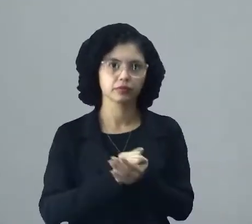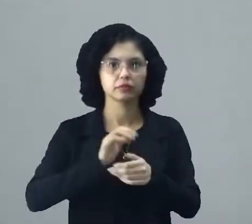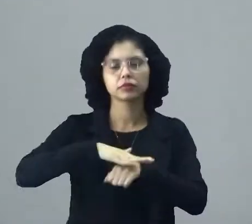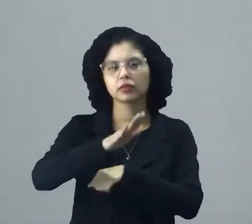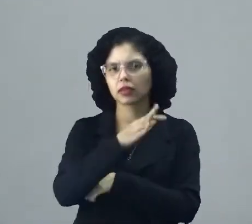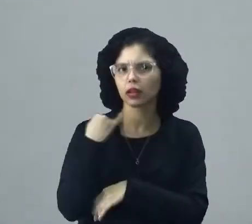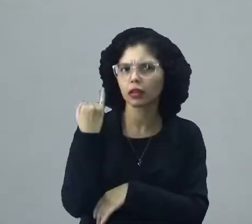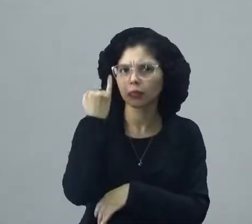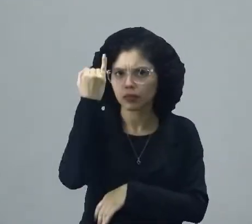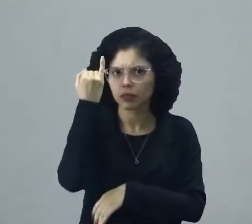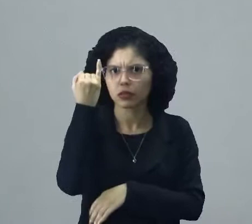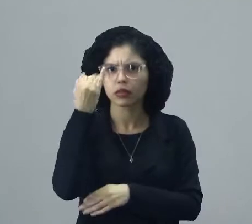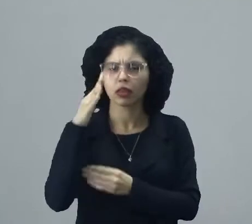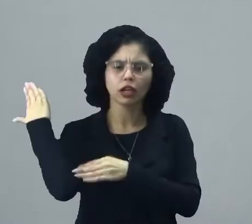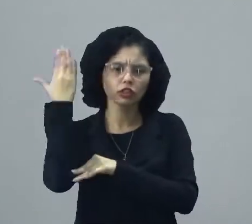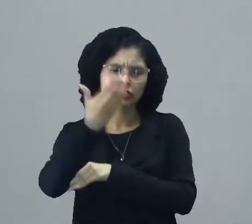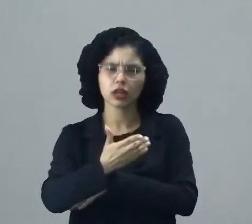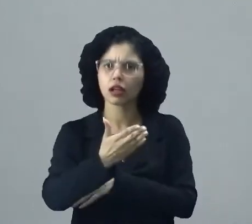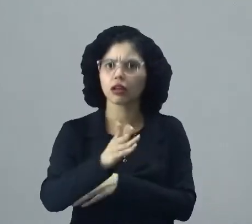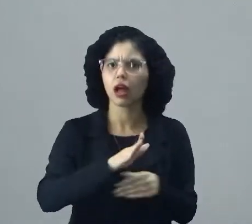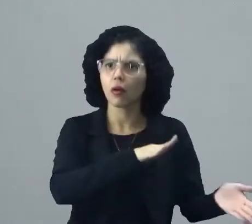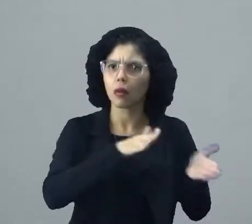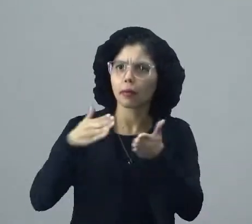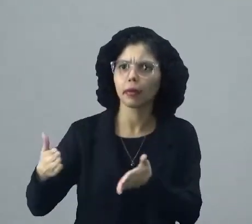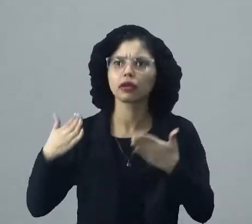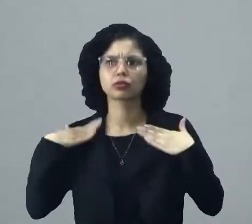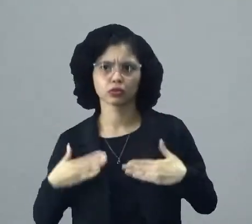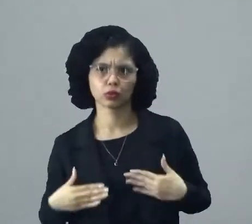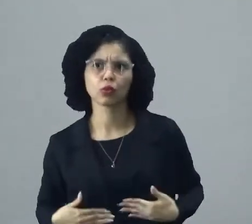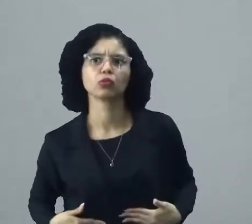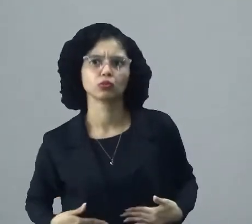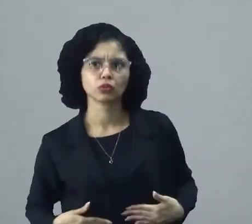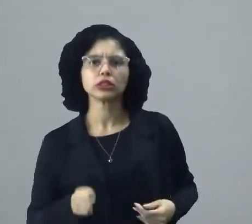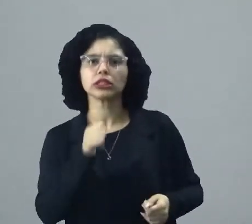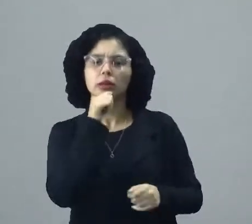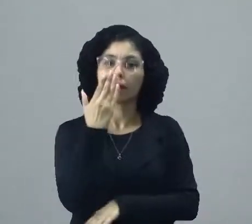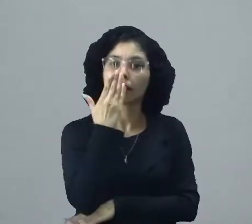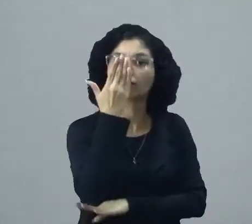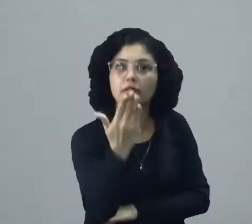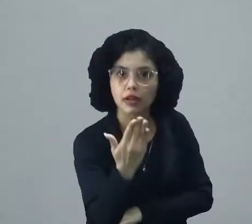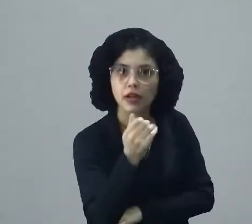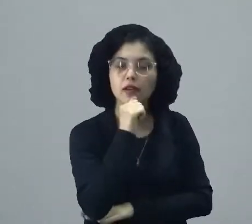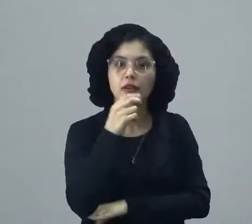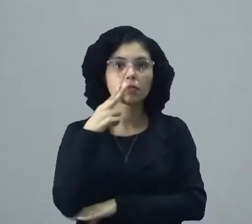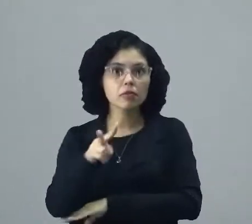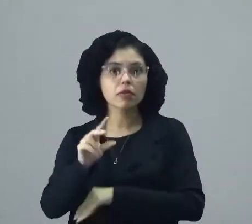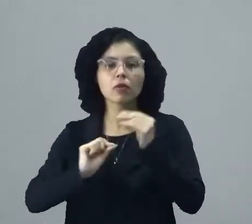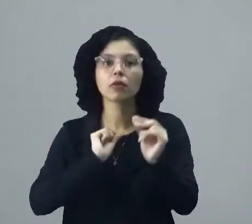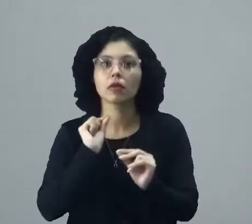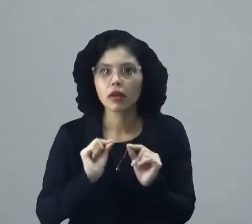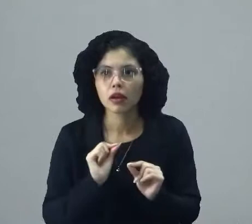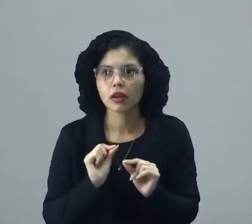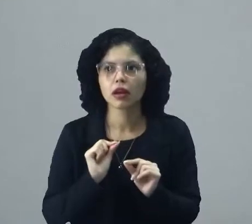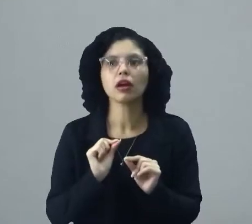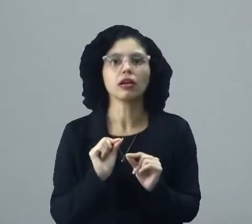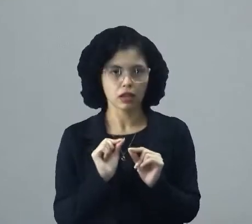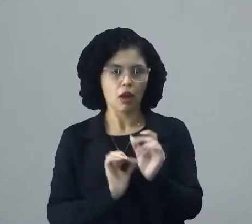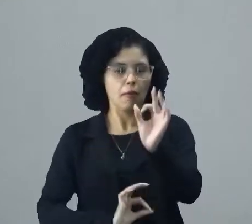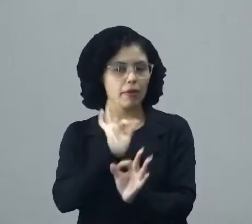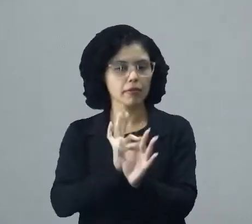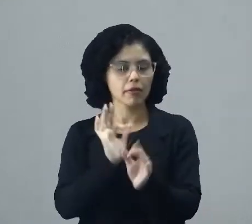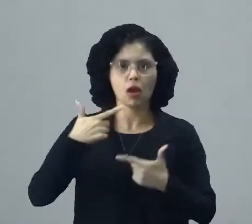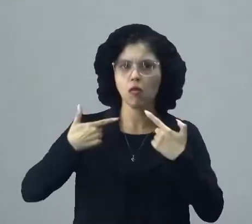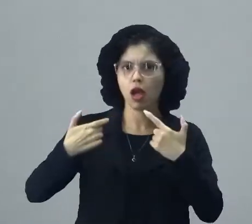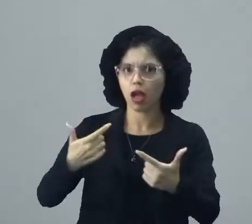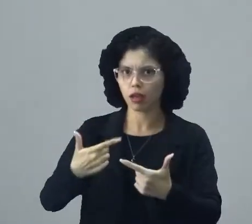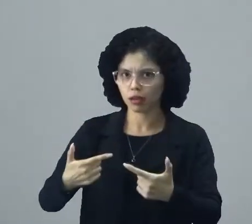mais especializadas, mais direcionadas. Também um pouco mais para frente, a gente começa a ver essa atividade sendo como um preparo para a